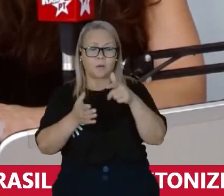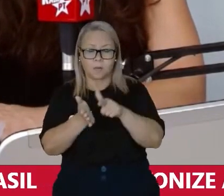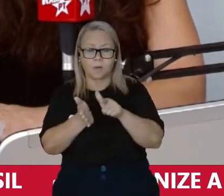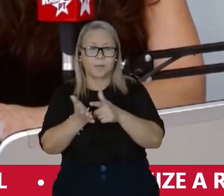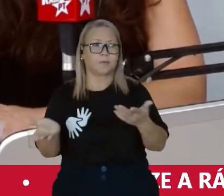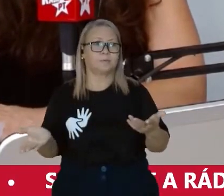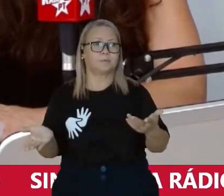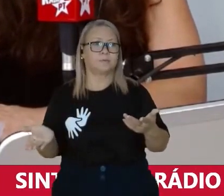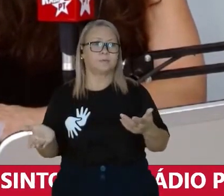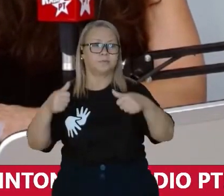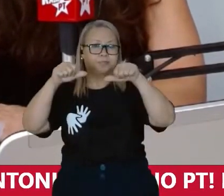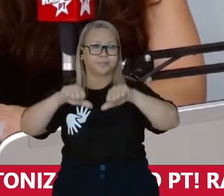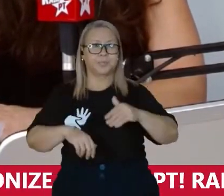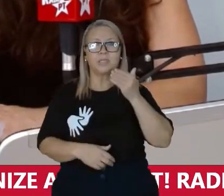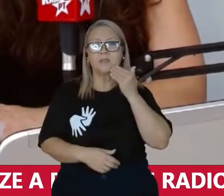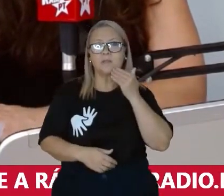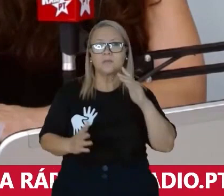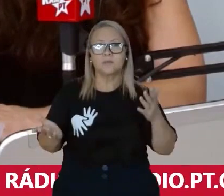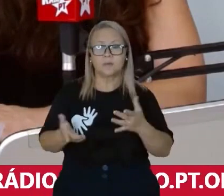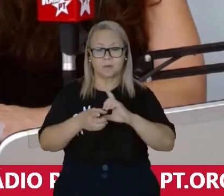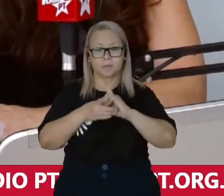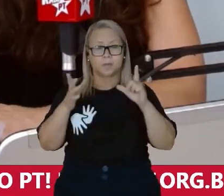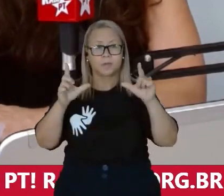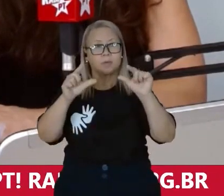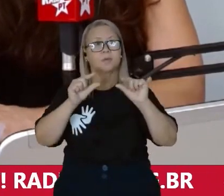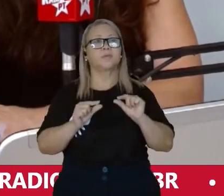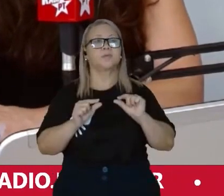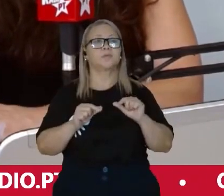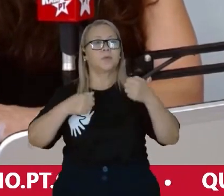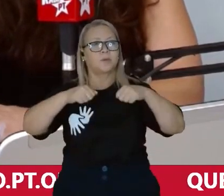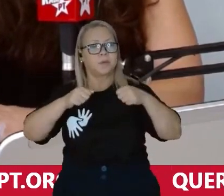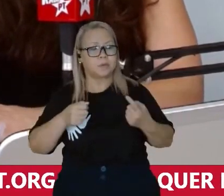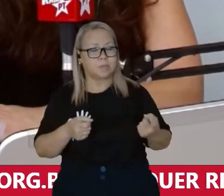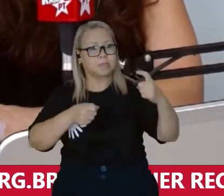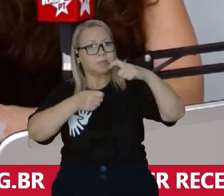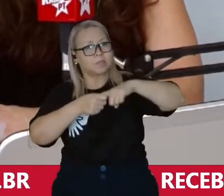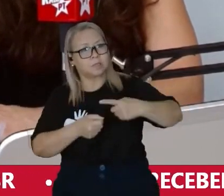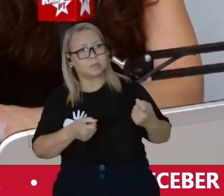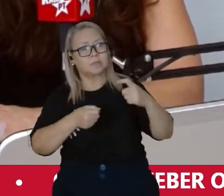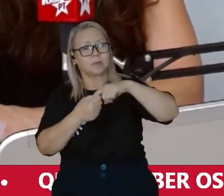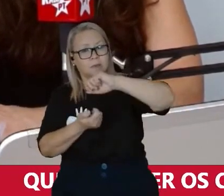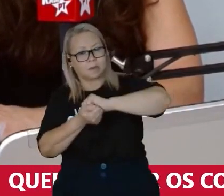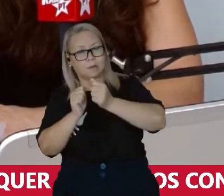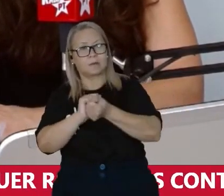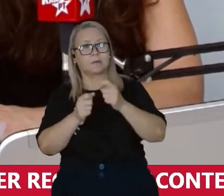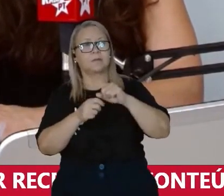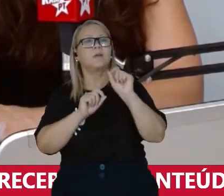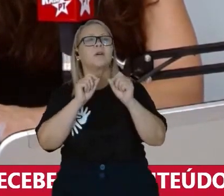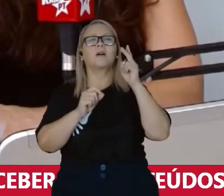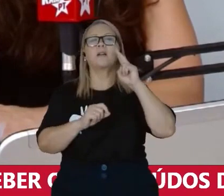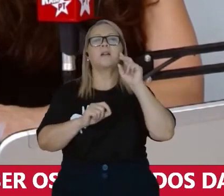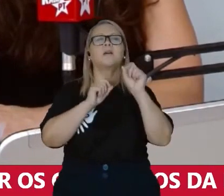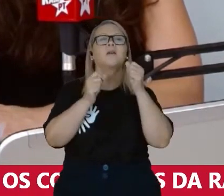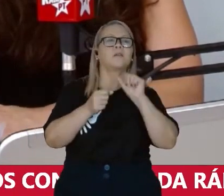a democracia como um todo está um pouco menor hoje. Então a gente precisa estar sempre resgatando. Lembra do que eles fizeram? Olha como eles se